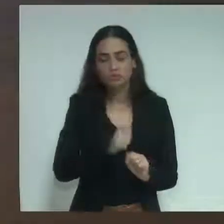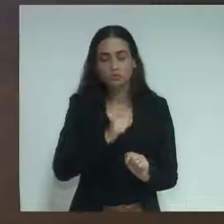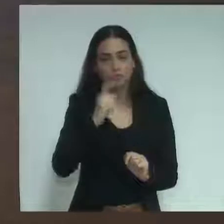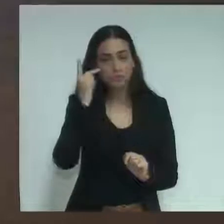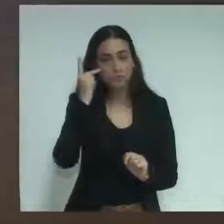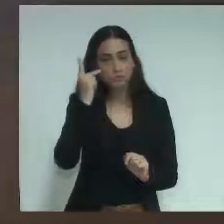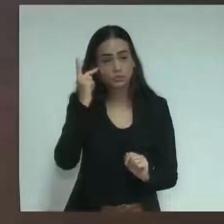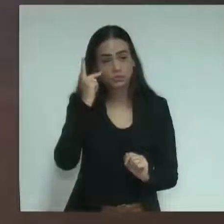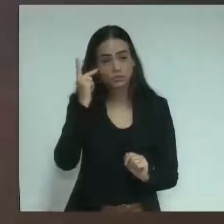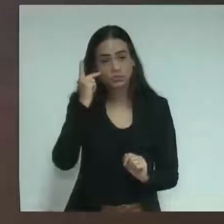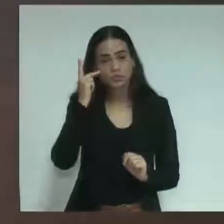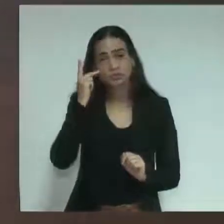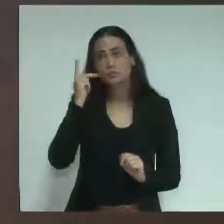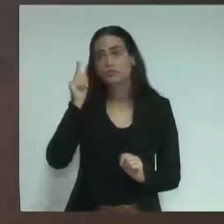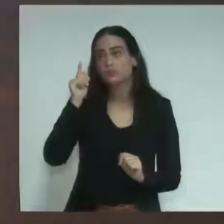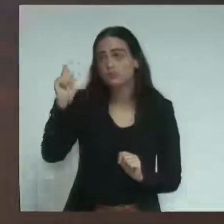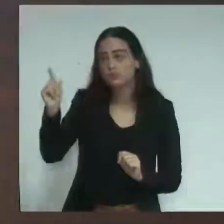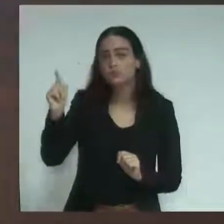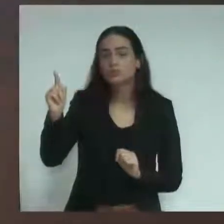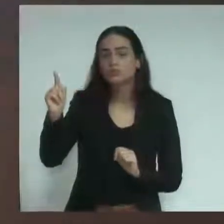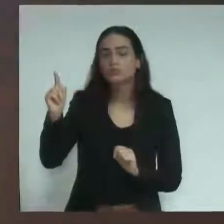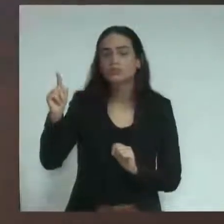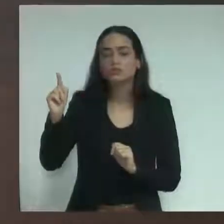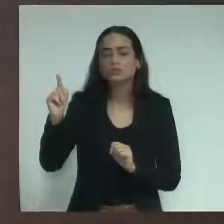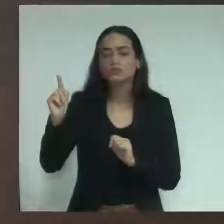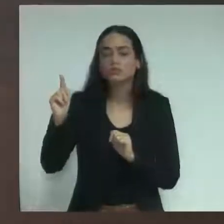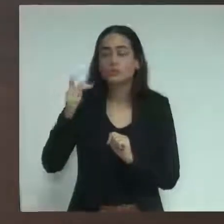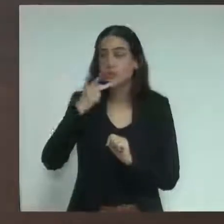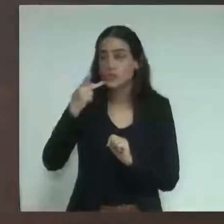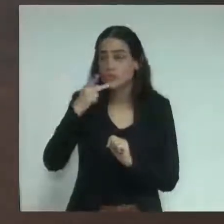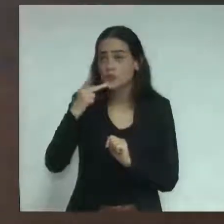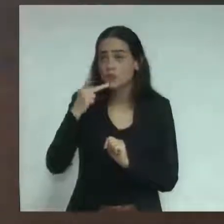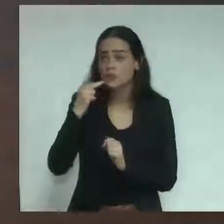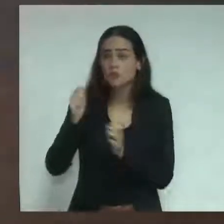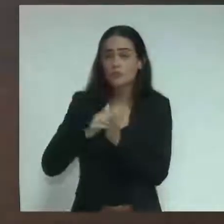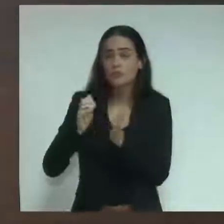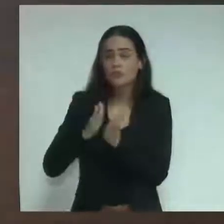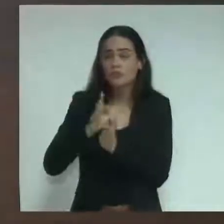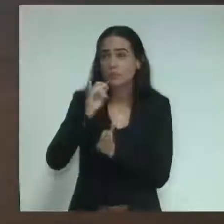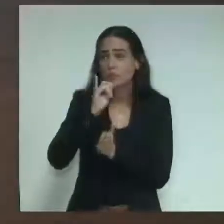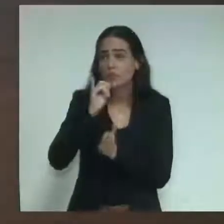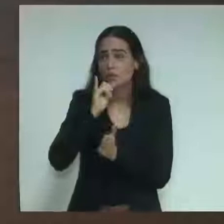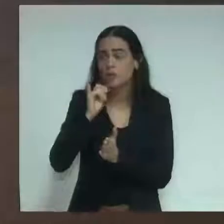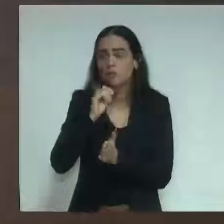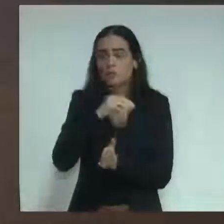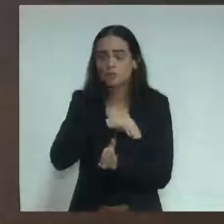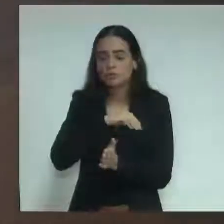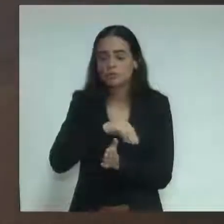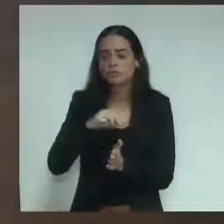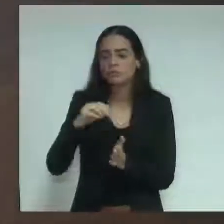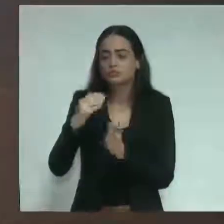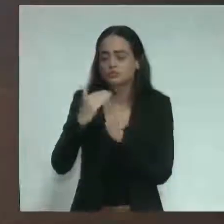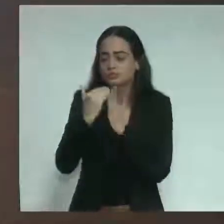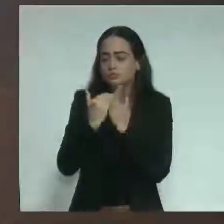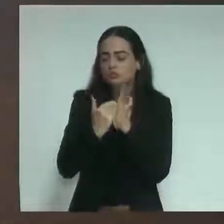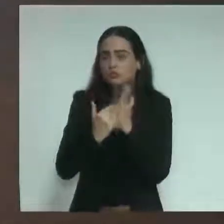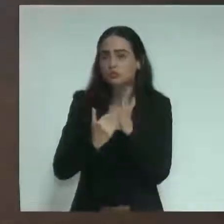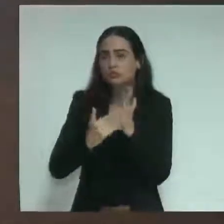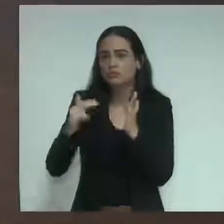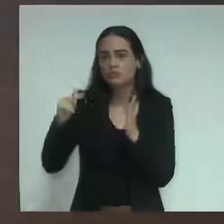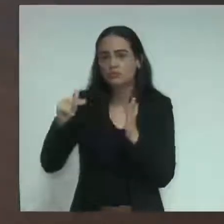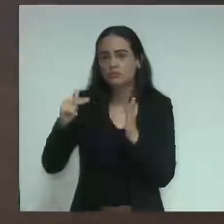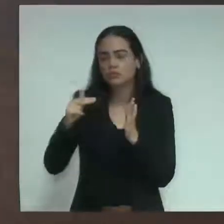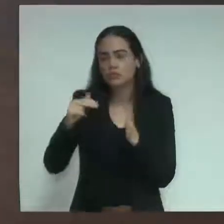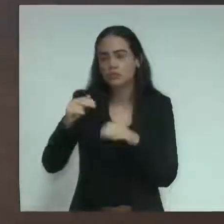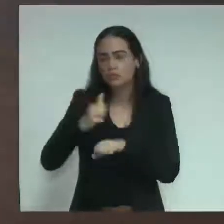bem aonde estava ali, por exemplo, a questão da folha de pagamento, que não incluía merendeiras, não incluía nutricionista. Mas me preocupa